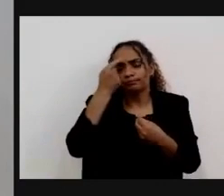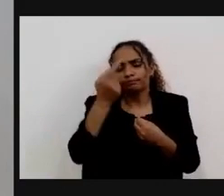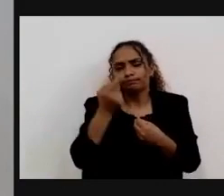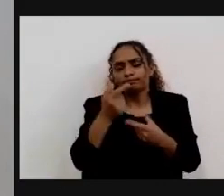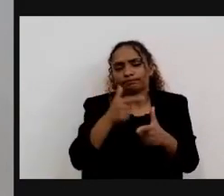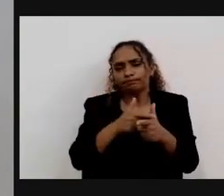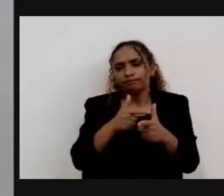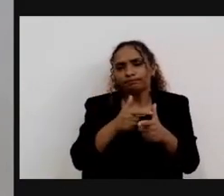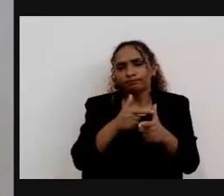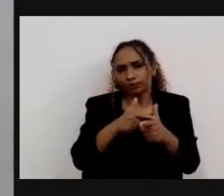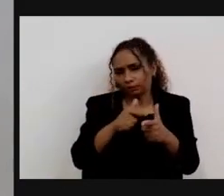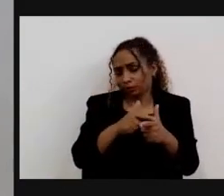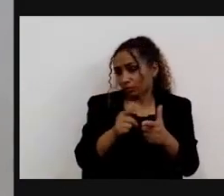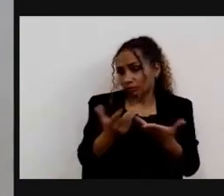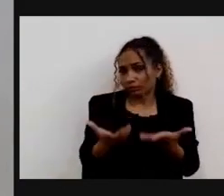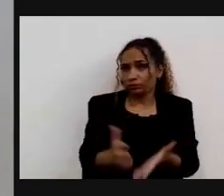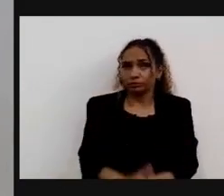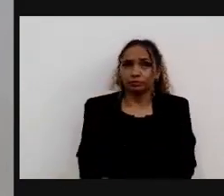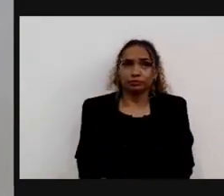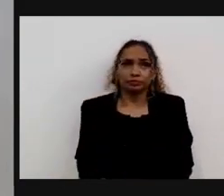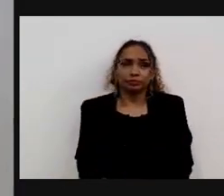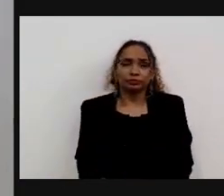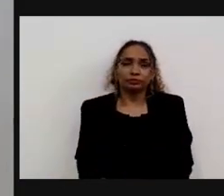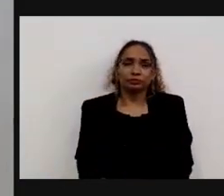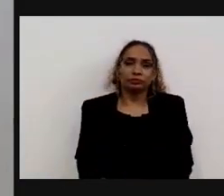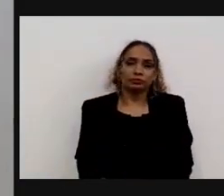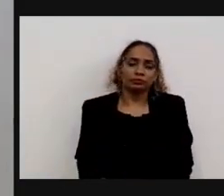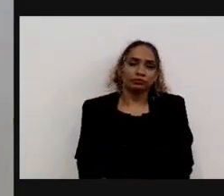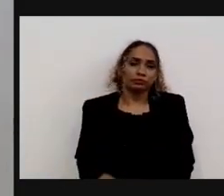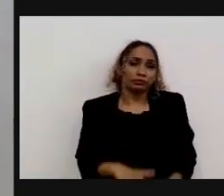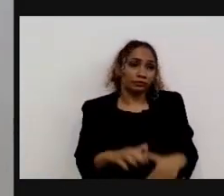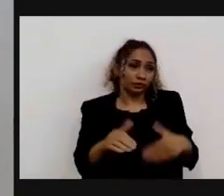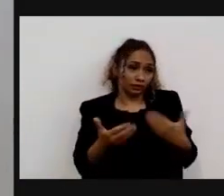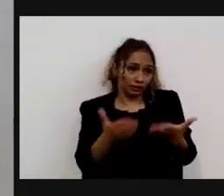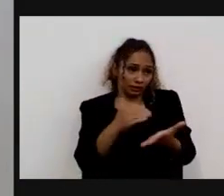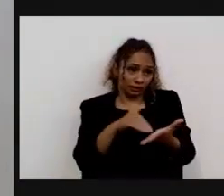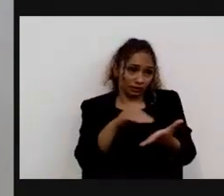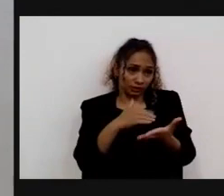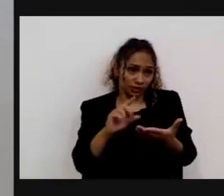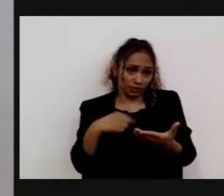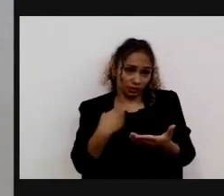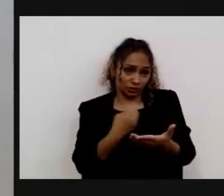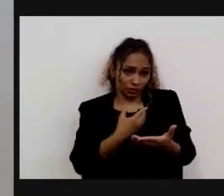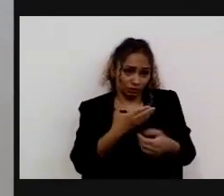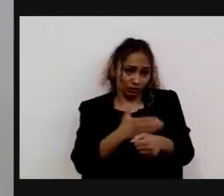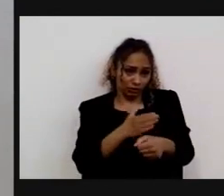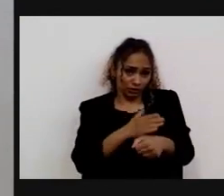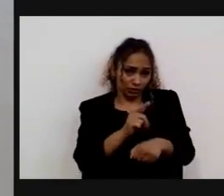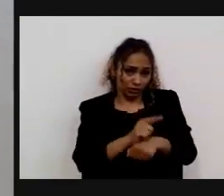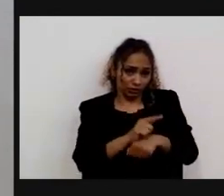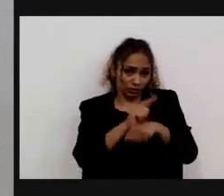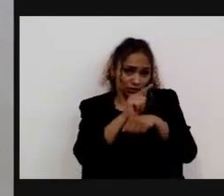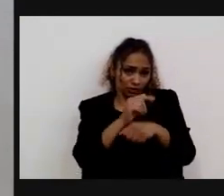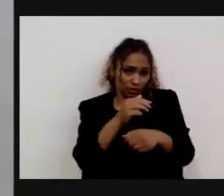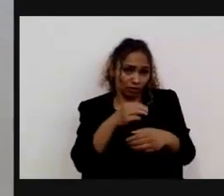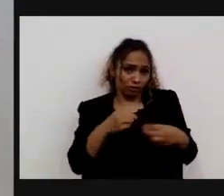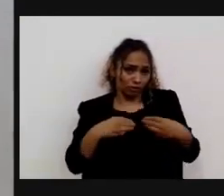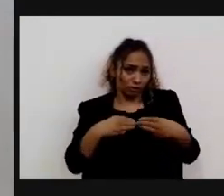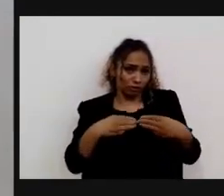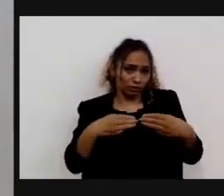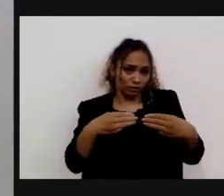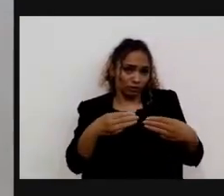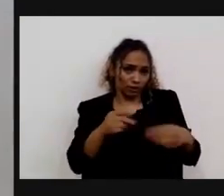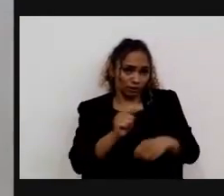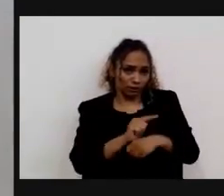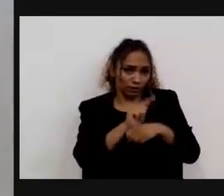essa questão lá na secretaria que a gente faz parte Secretaria de gestão do Ministério da